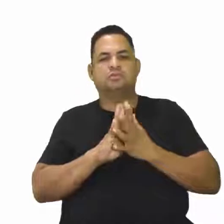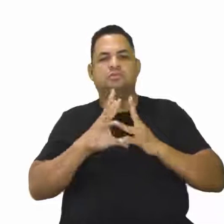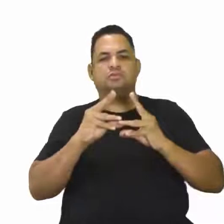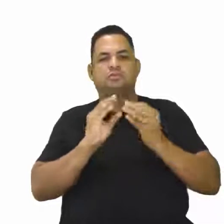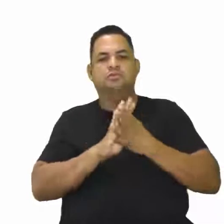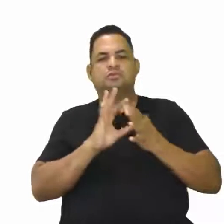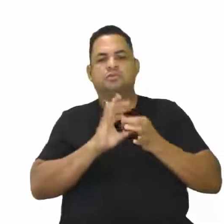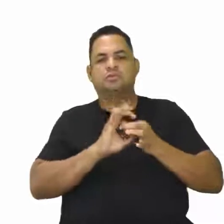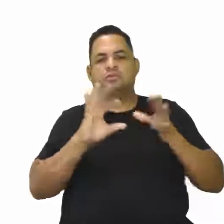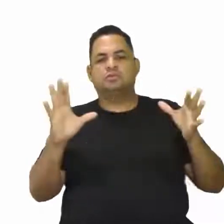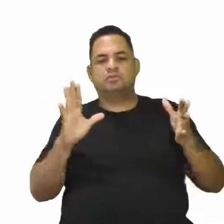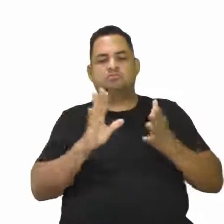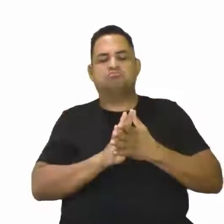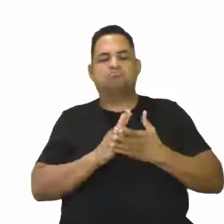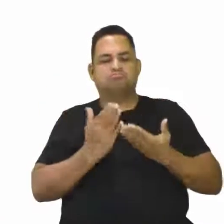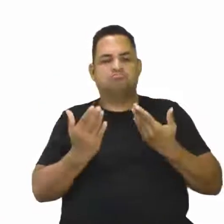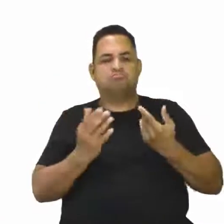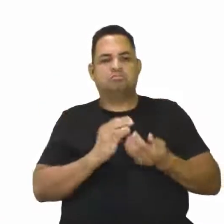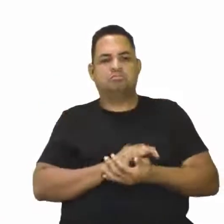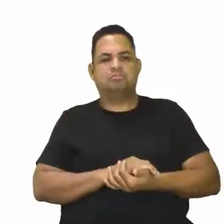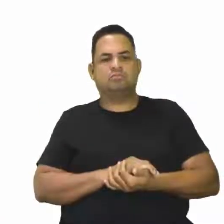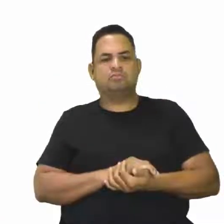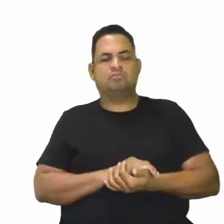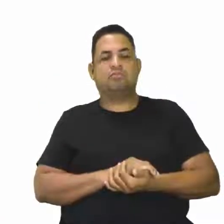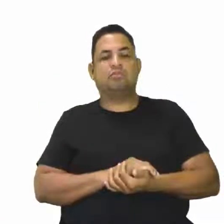completamente independentes entre eles.